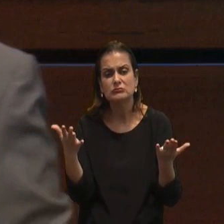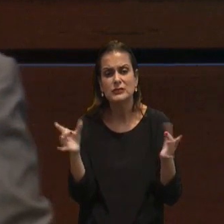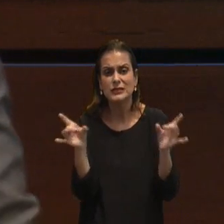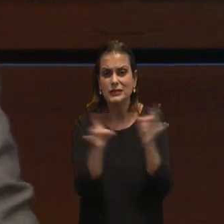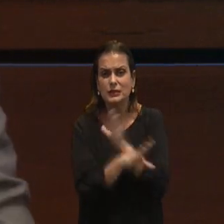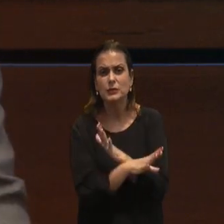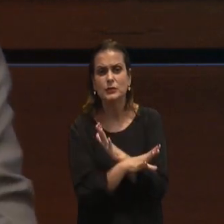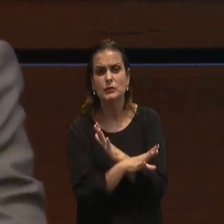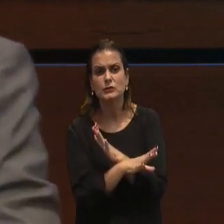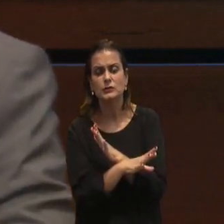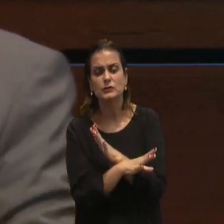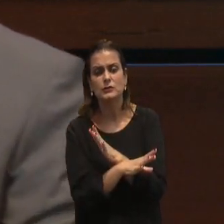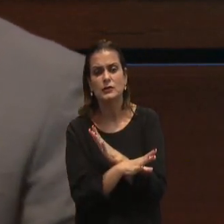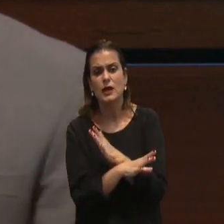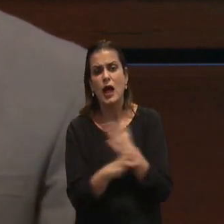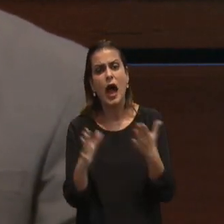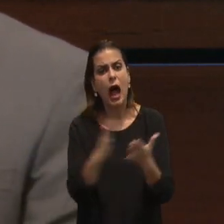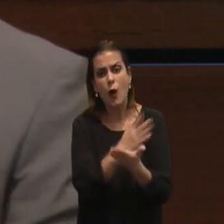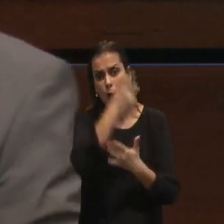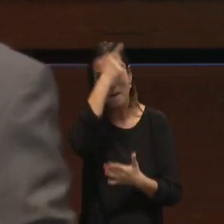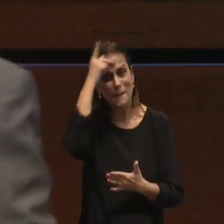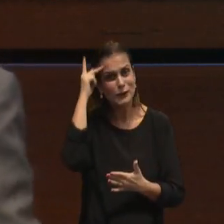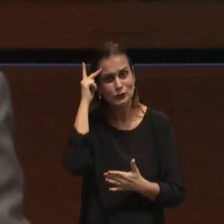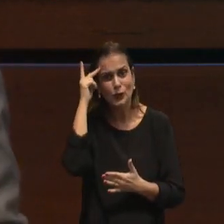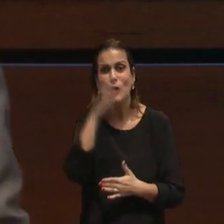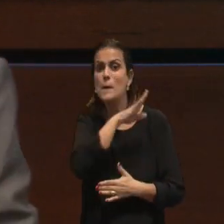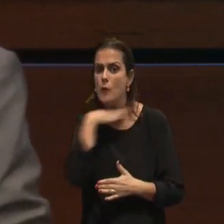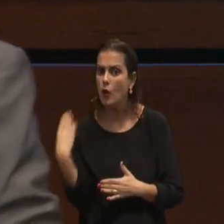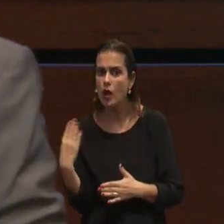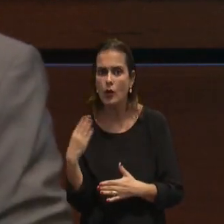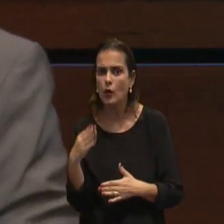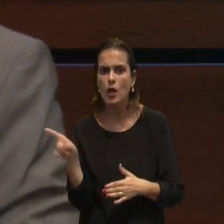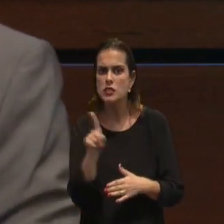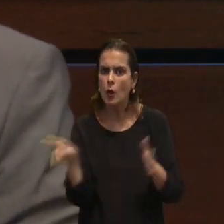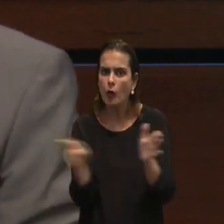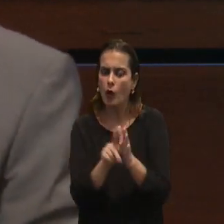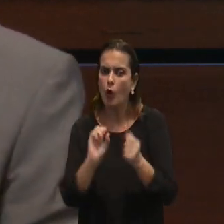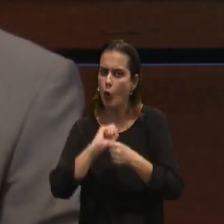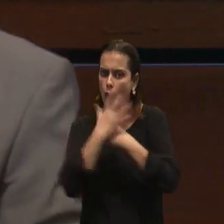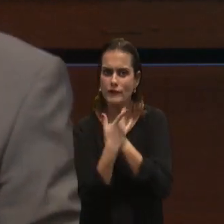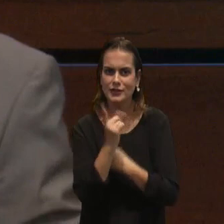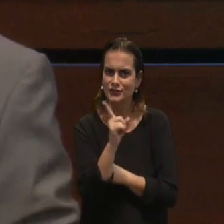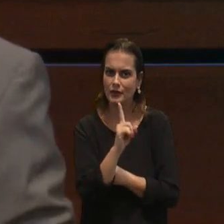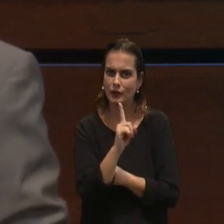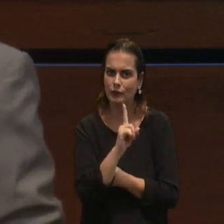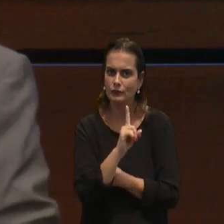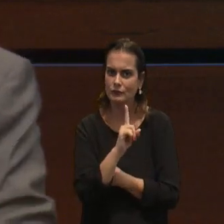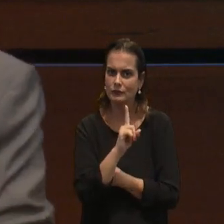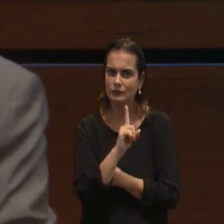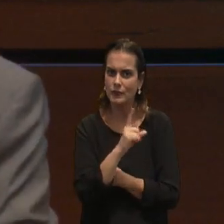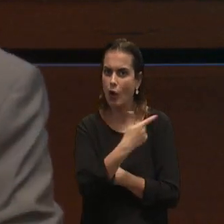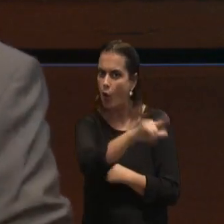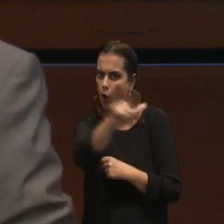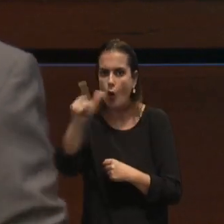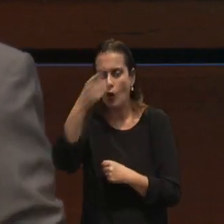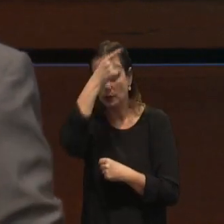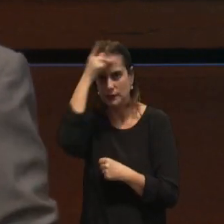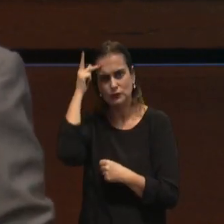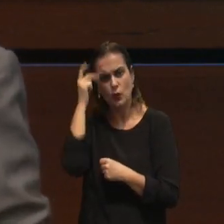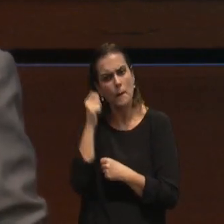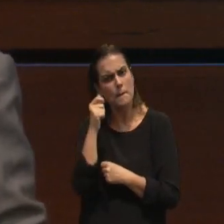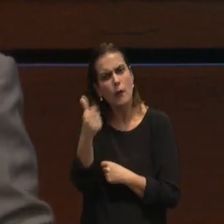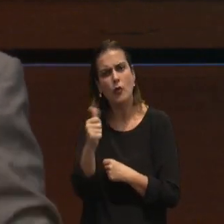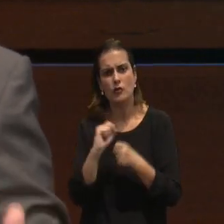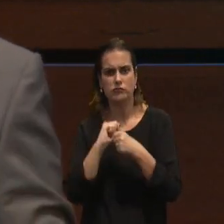com você: nem todos os falecimentos aqui na Memorial têm origem no Covid-19. São poucos os